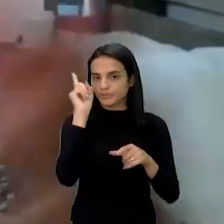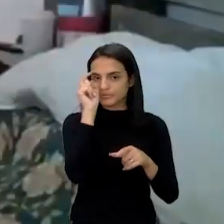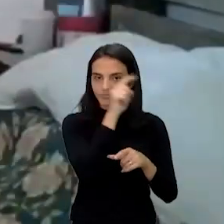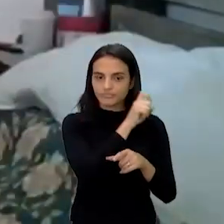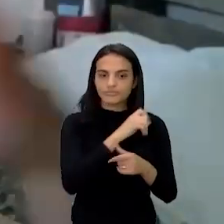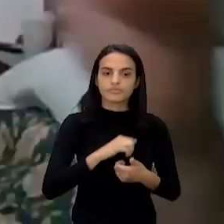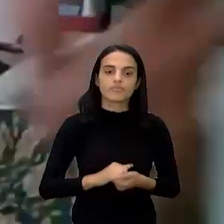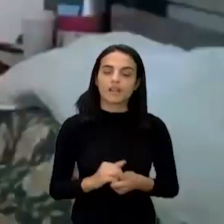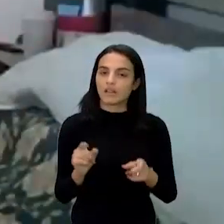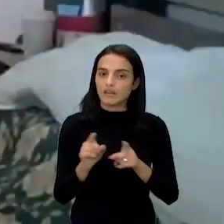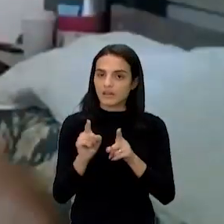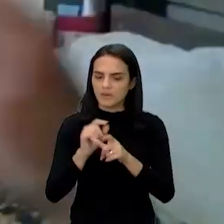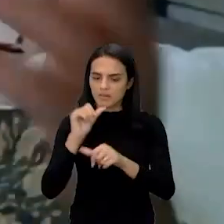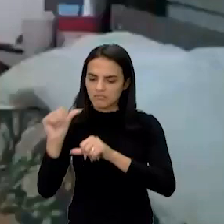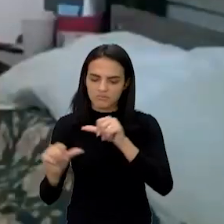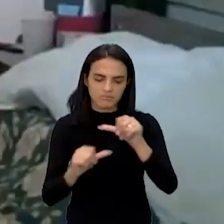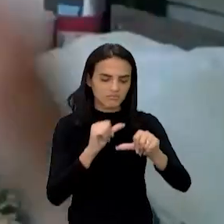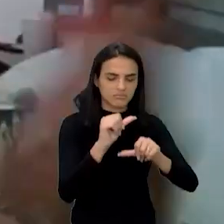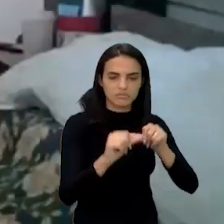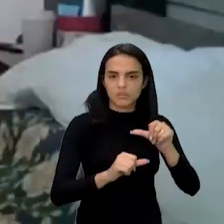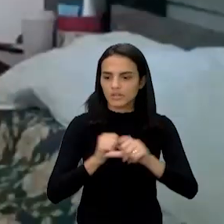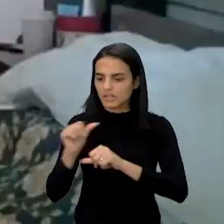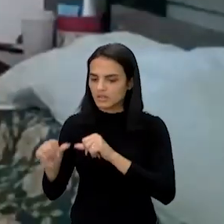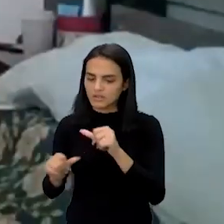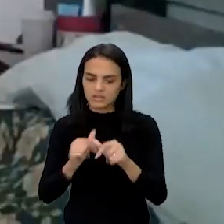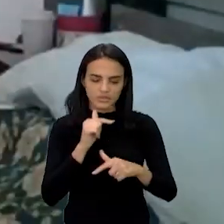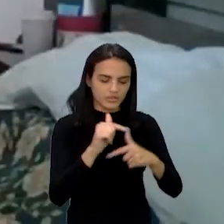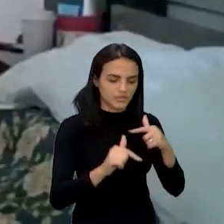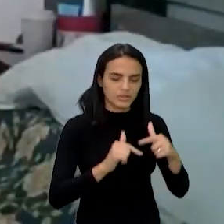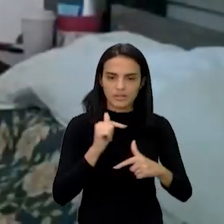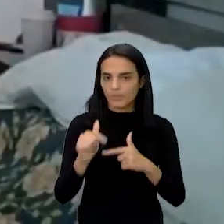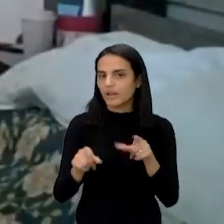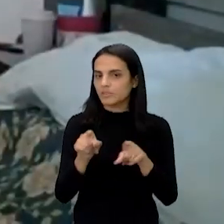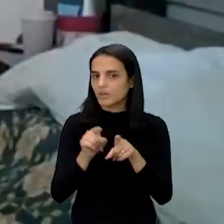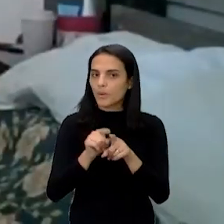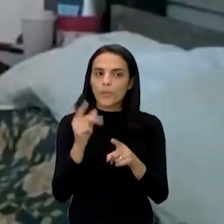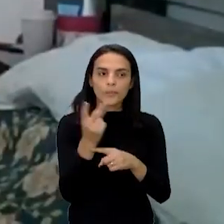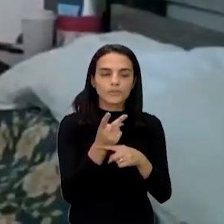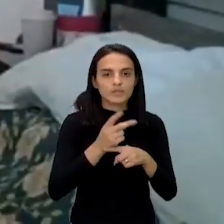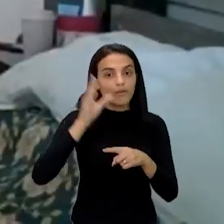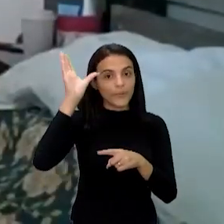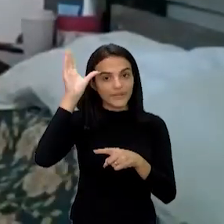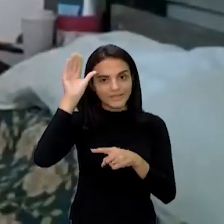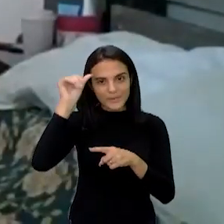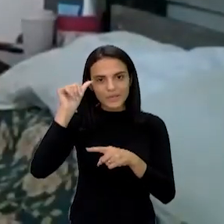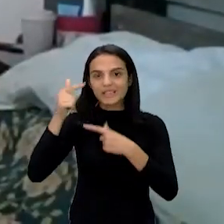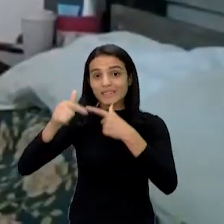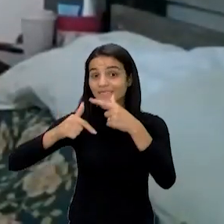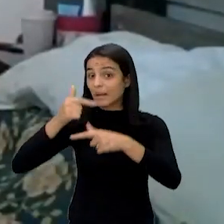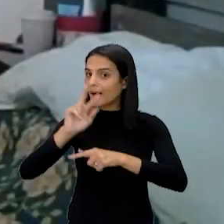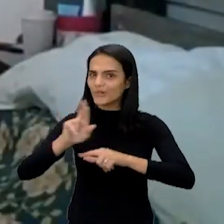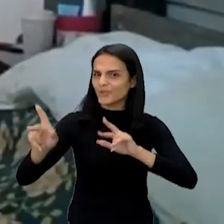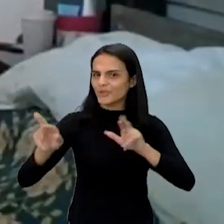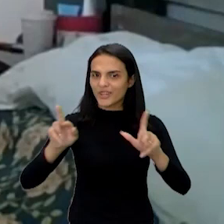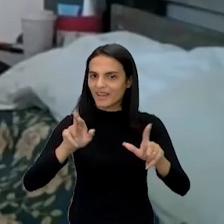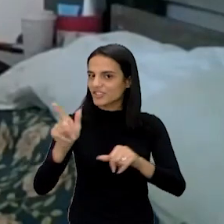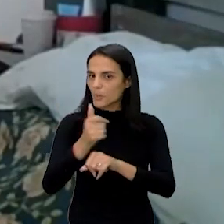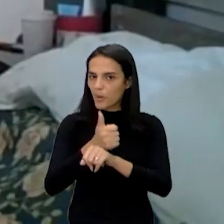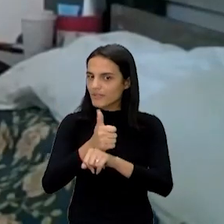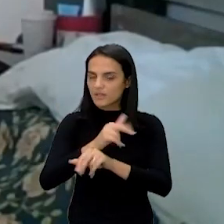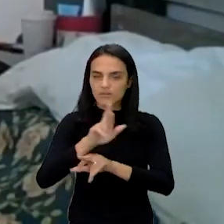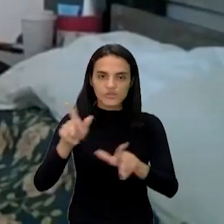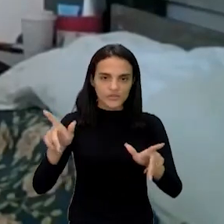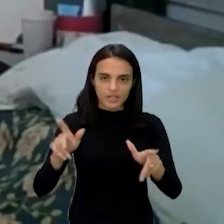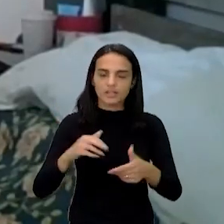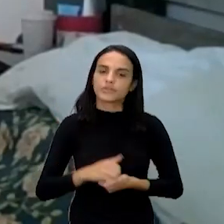e da mudança de empregos, e eu buscava conhecimentos em áreas muito diferentes, né? Então eu acabei